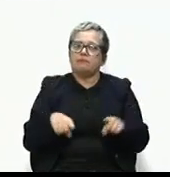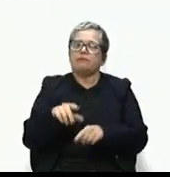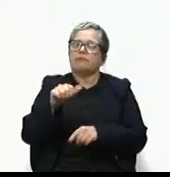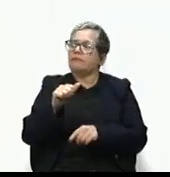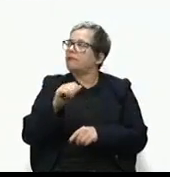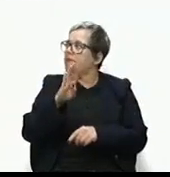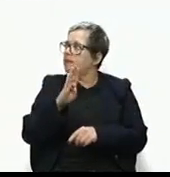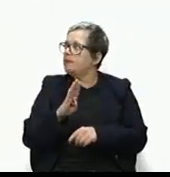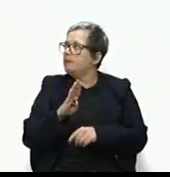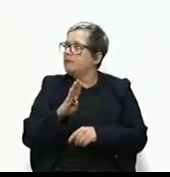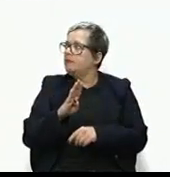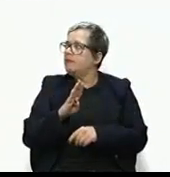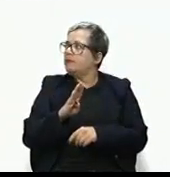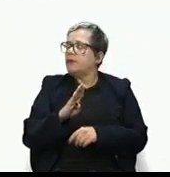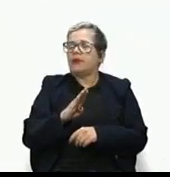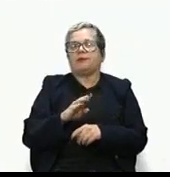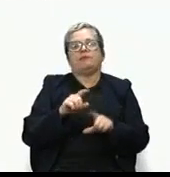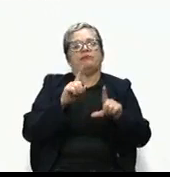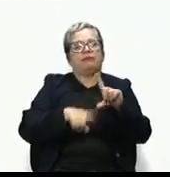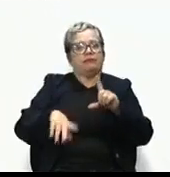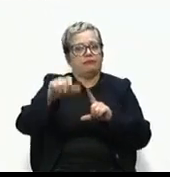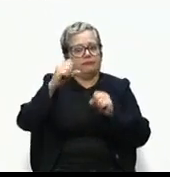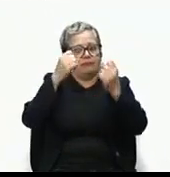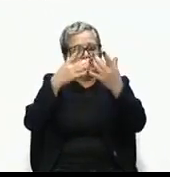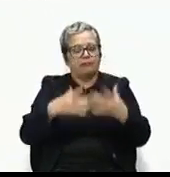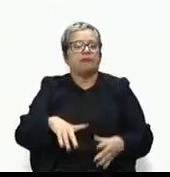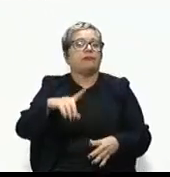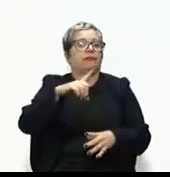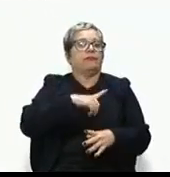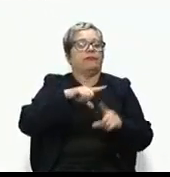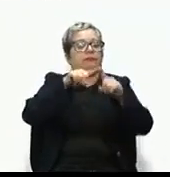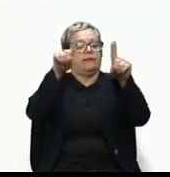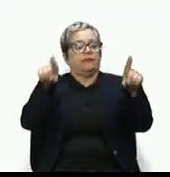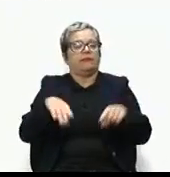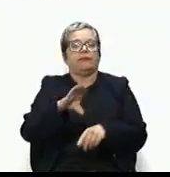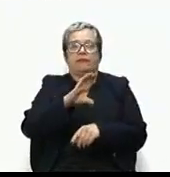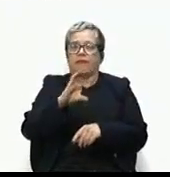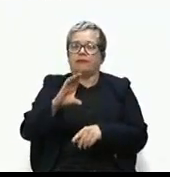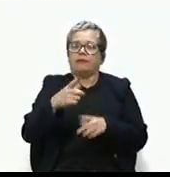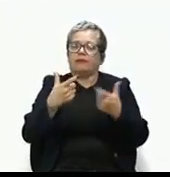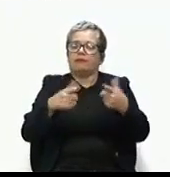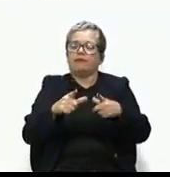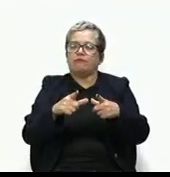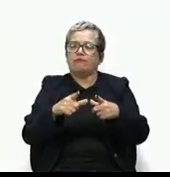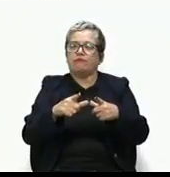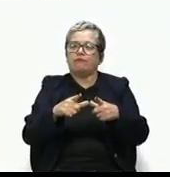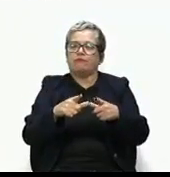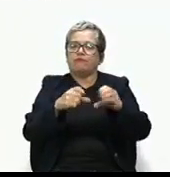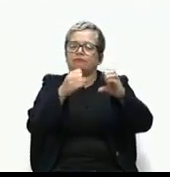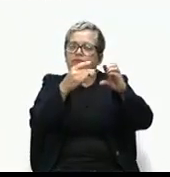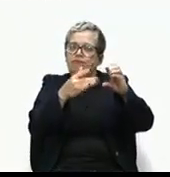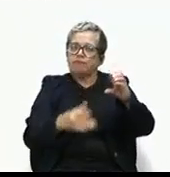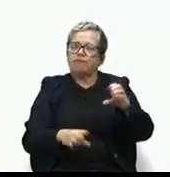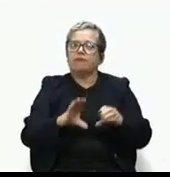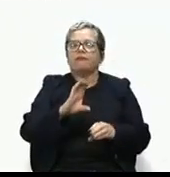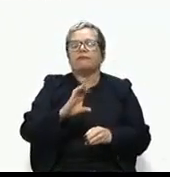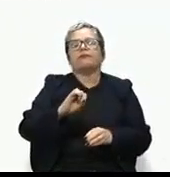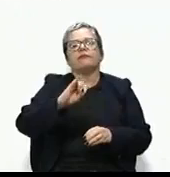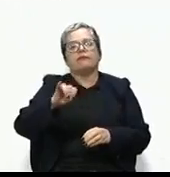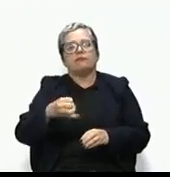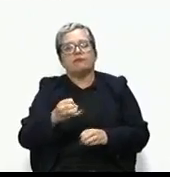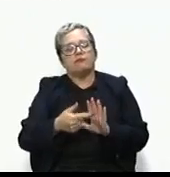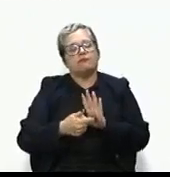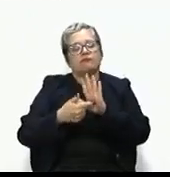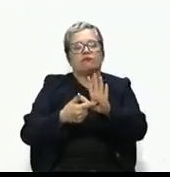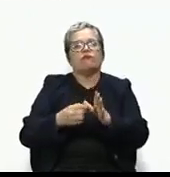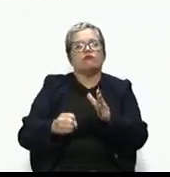B. O item A diz o seguinte: obtenha a matriz C, onde cada elemento C e J